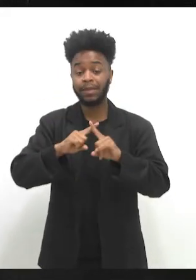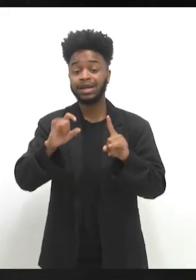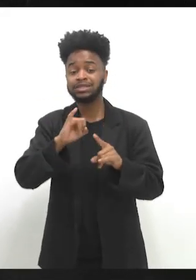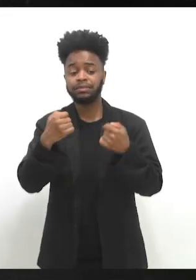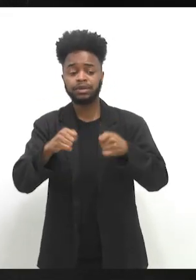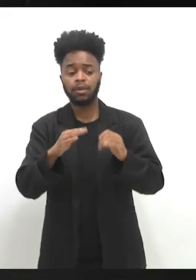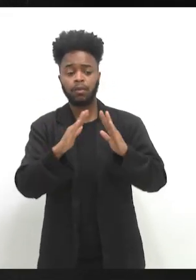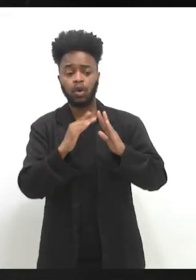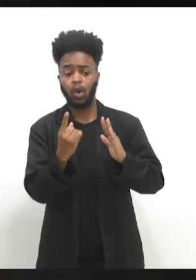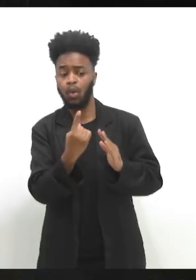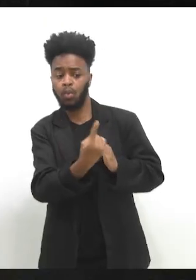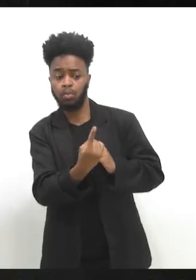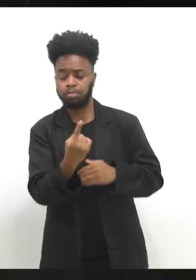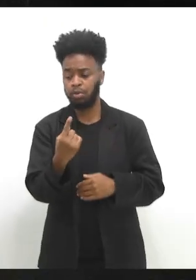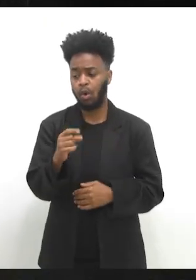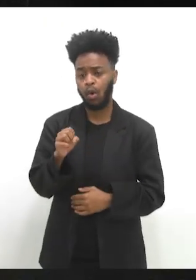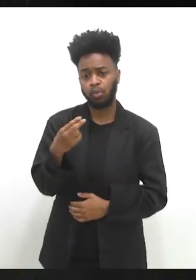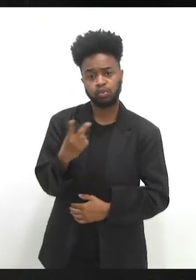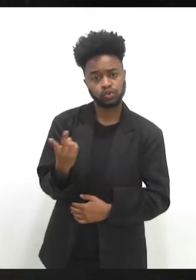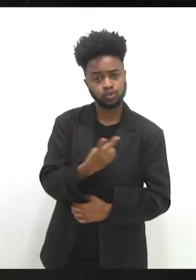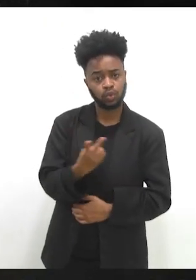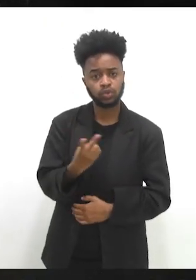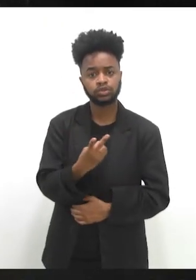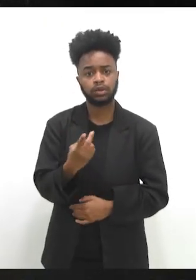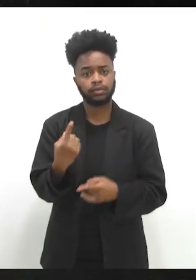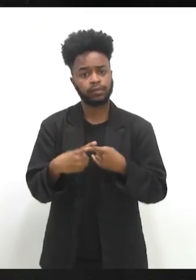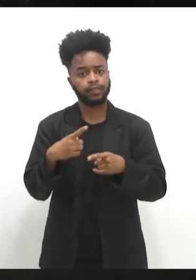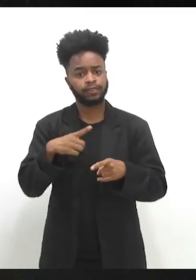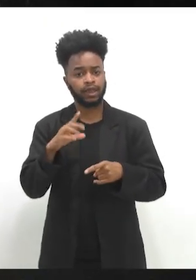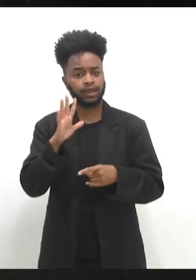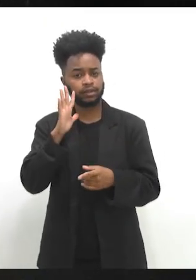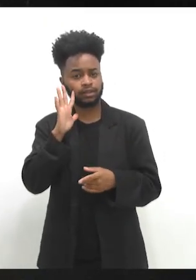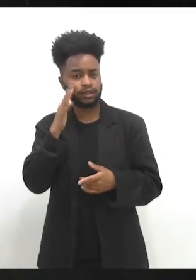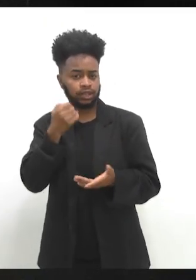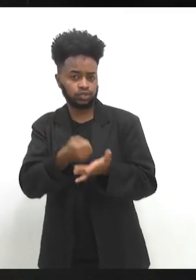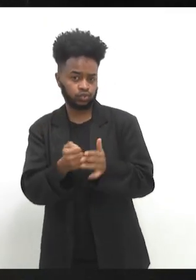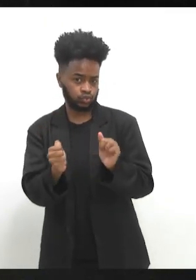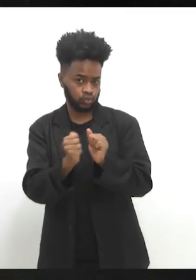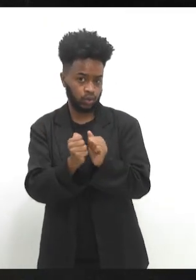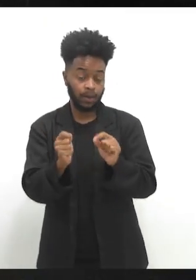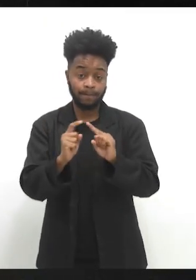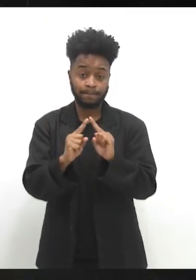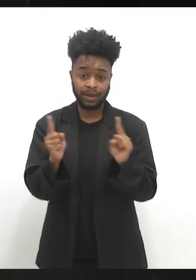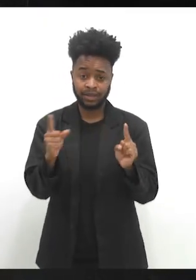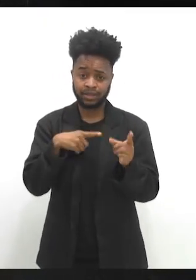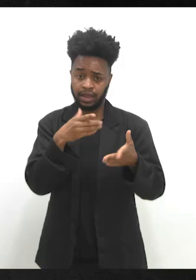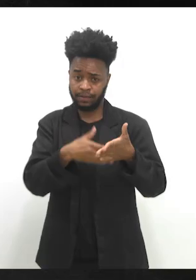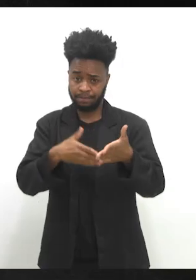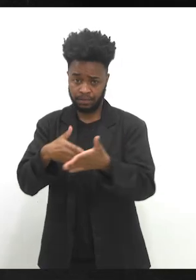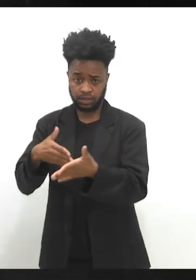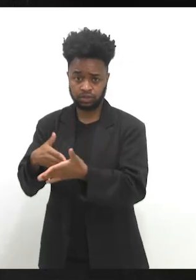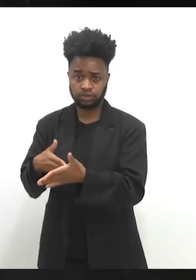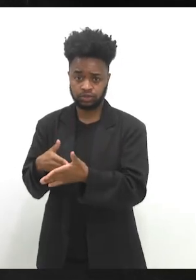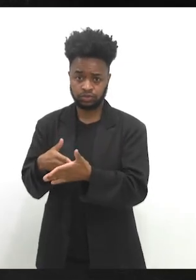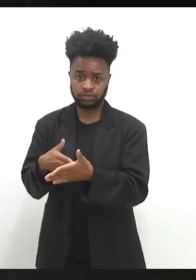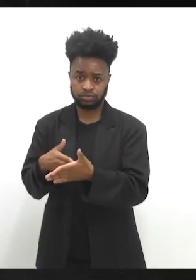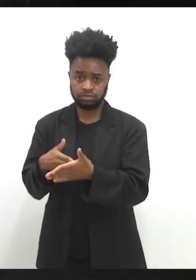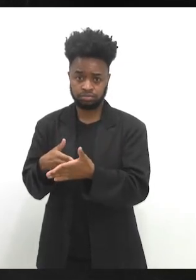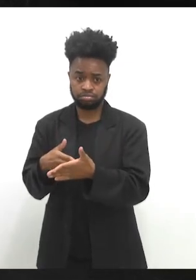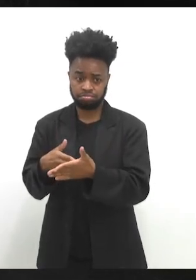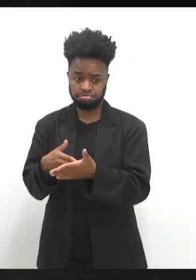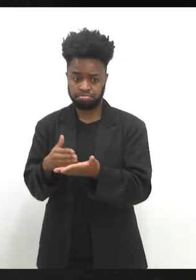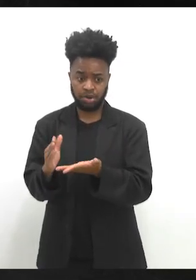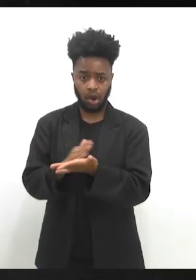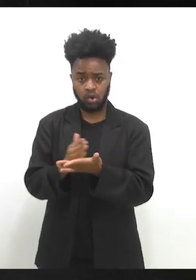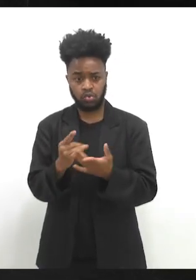dele ter que ficar com o pai ou com a mãe, ou só com um dos dois, apesar do compartilhamento de decisões, existe algum impedimento